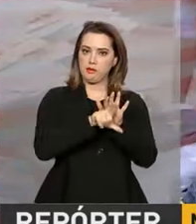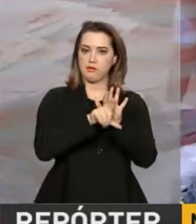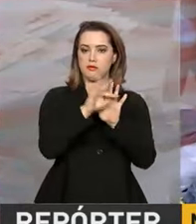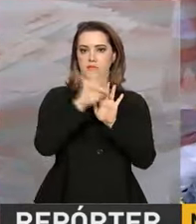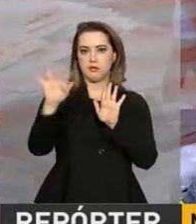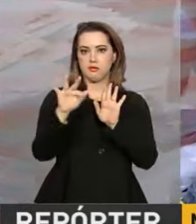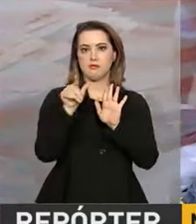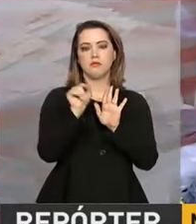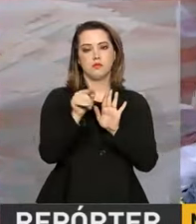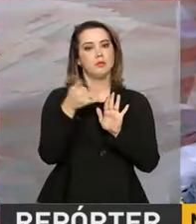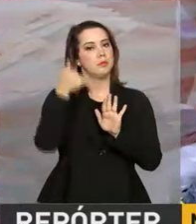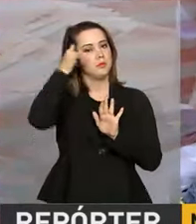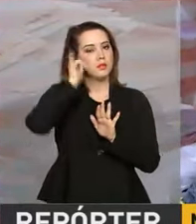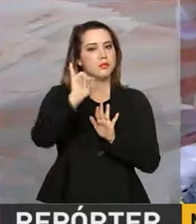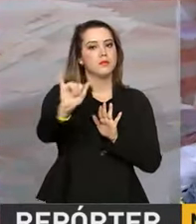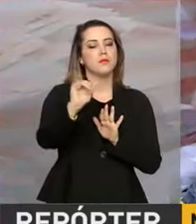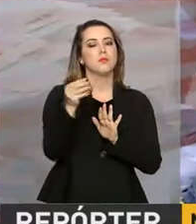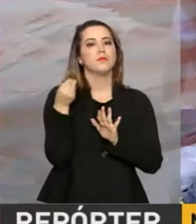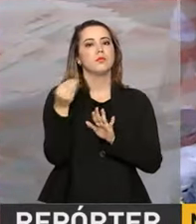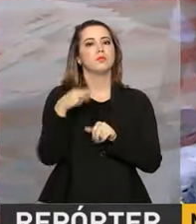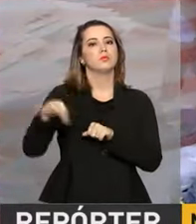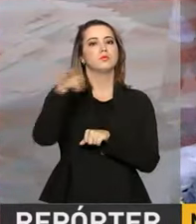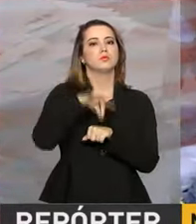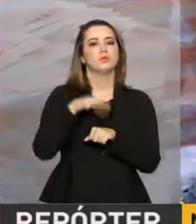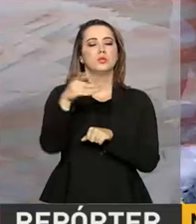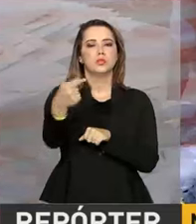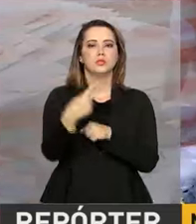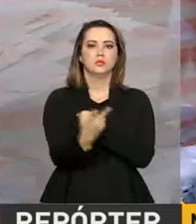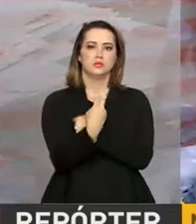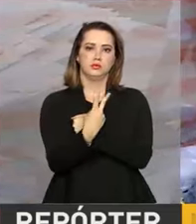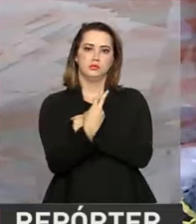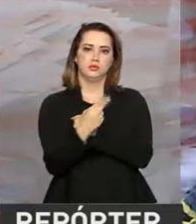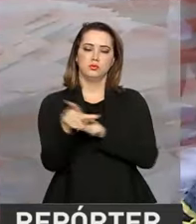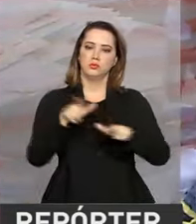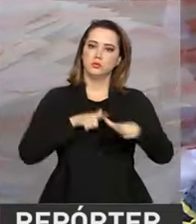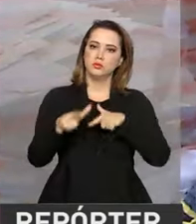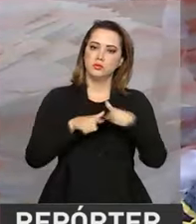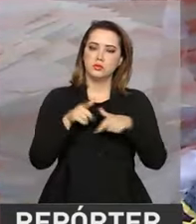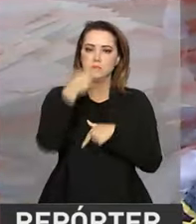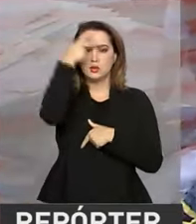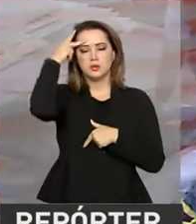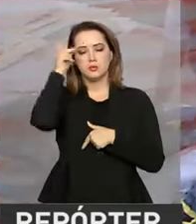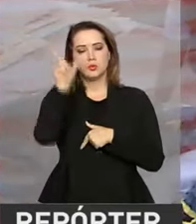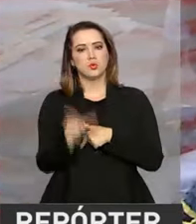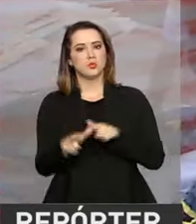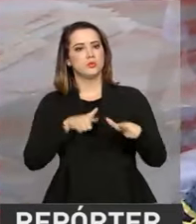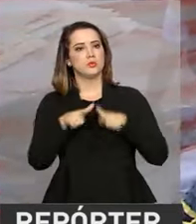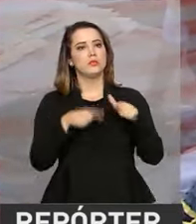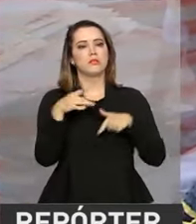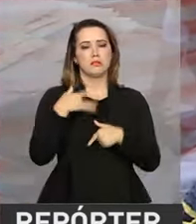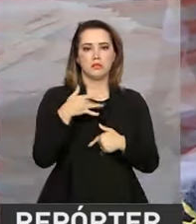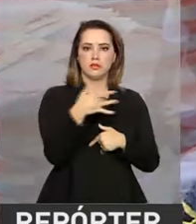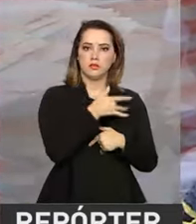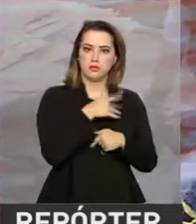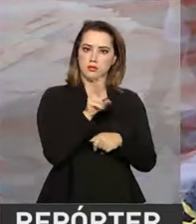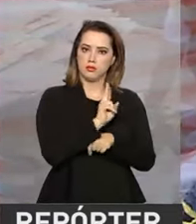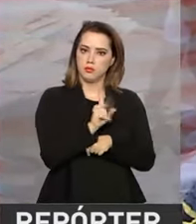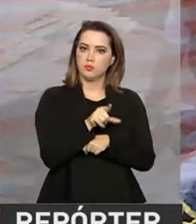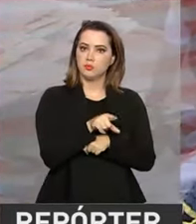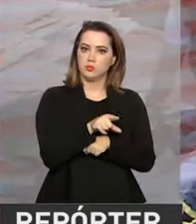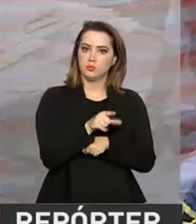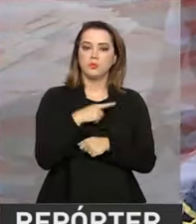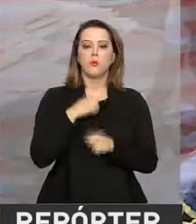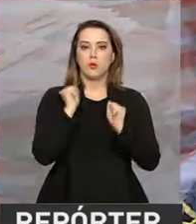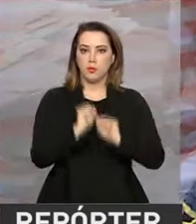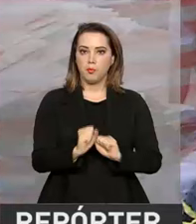para combater o mosquito Aedes aegypti traz mais garantias para o trabalho dos agentes de vigilância em saúde. A lei permite, por